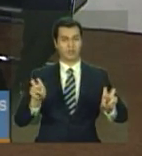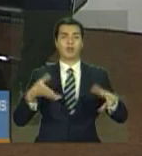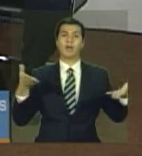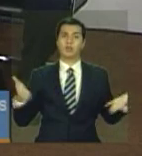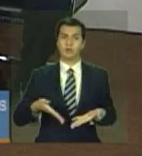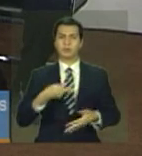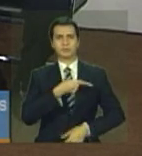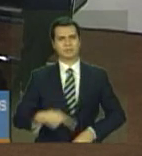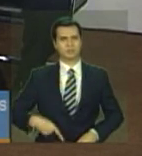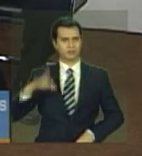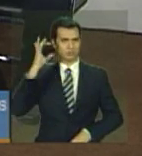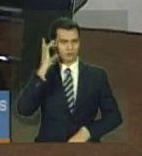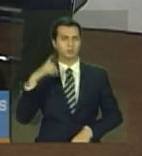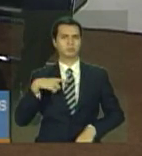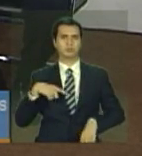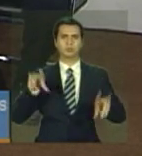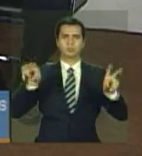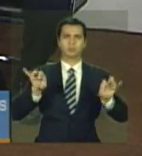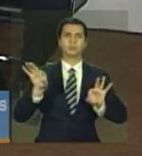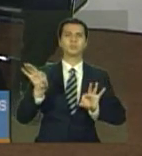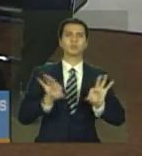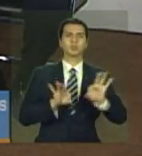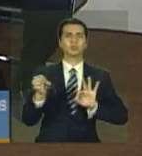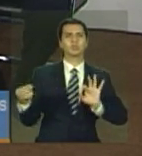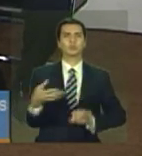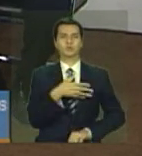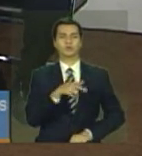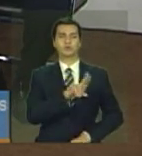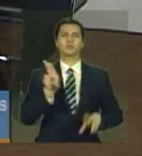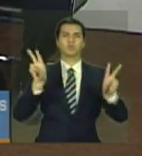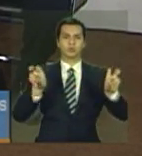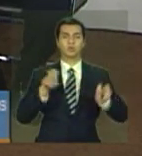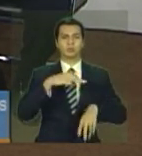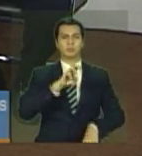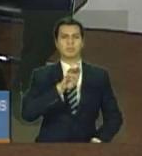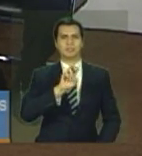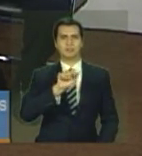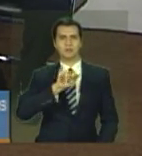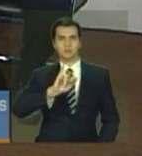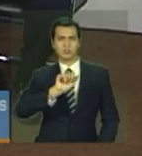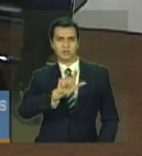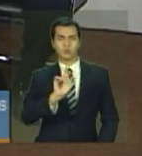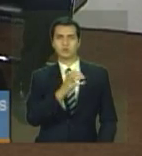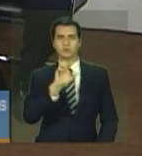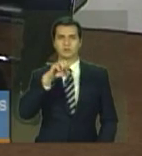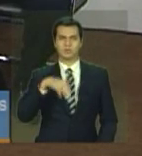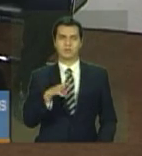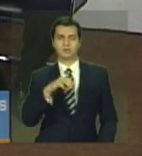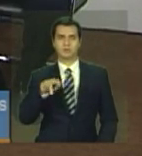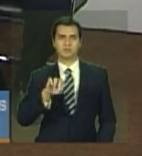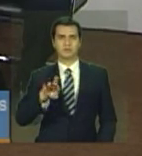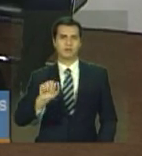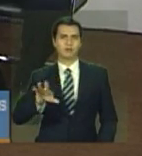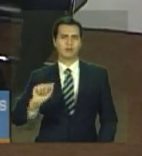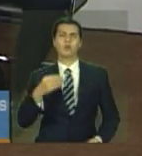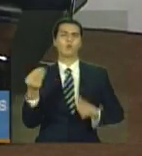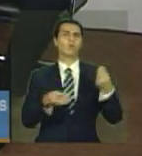Sem Miséria. Como que esse programa funciona justamente nessa ligação aí? Qual a relação?